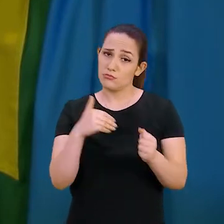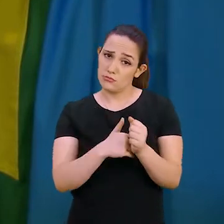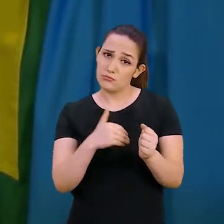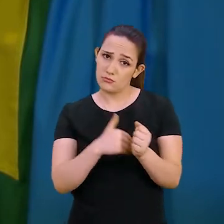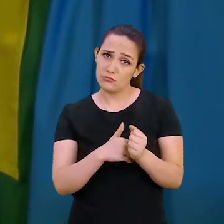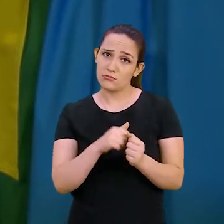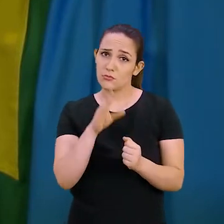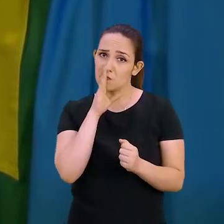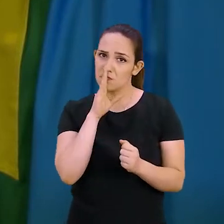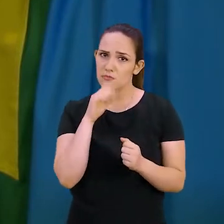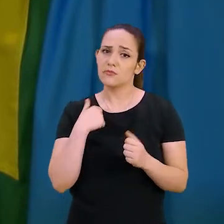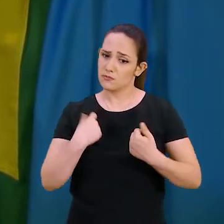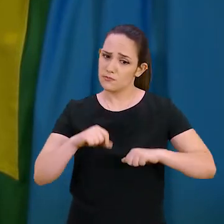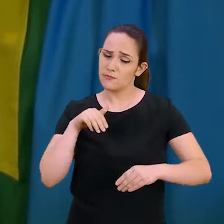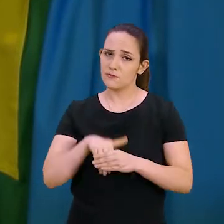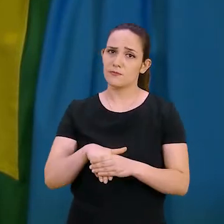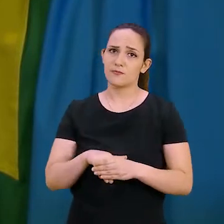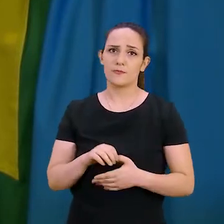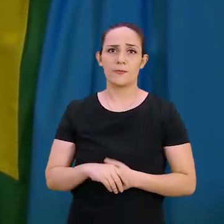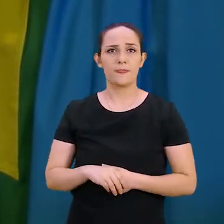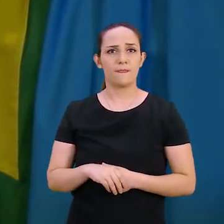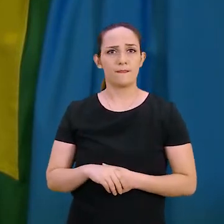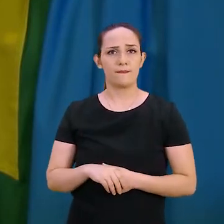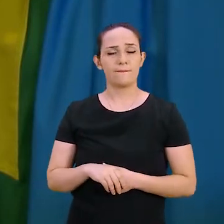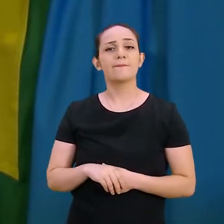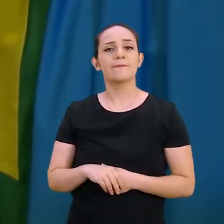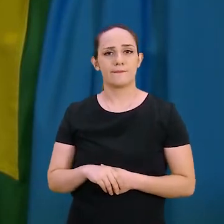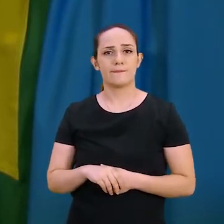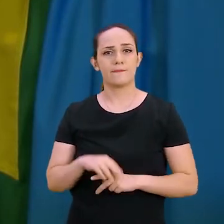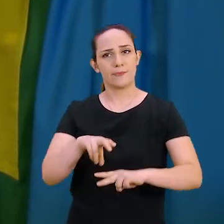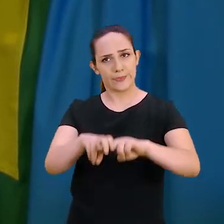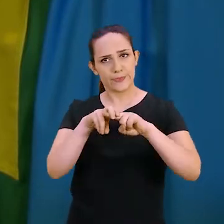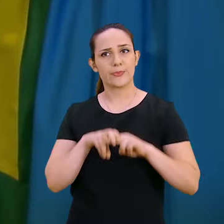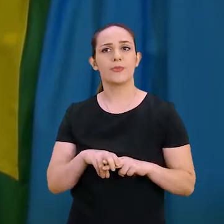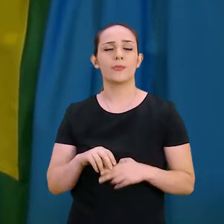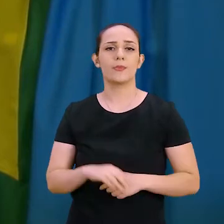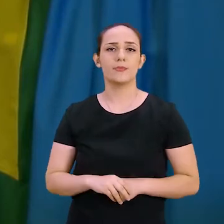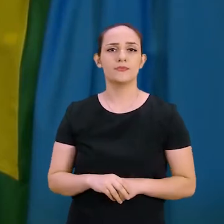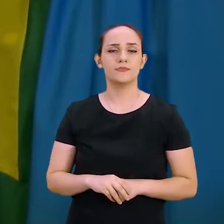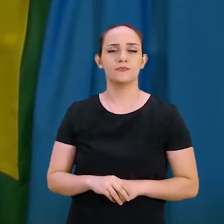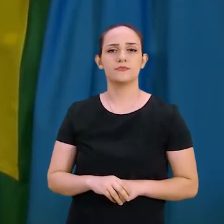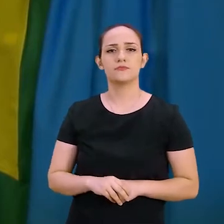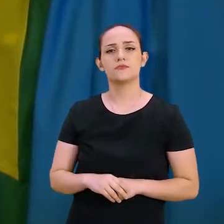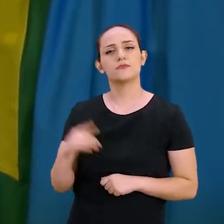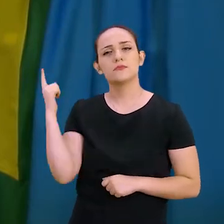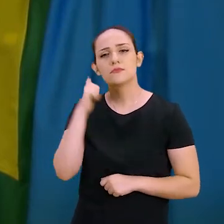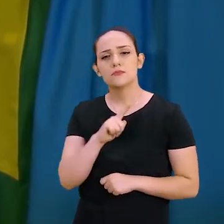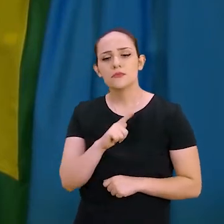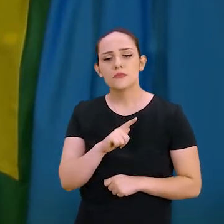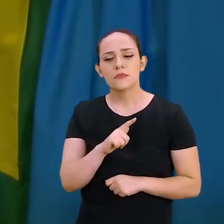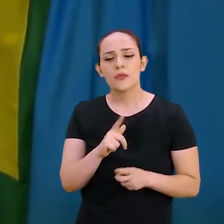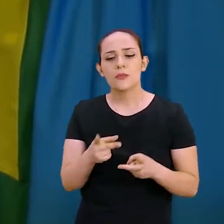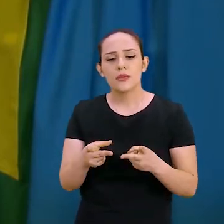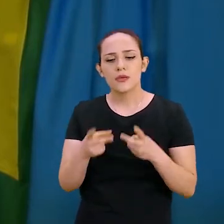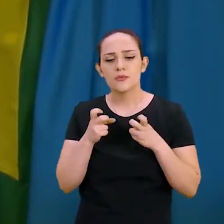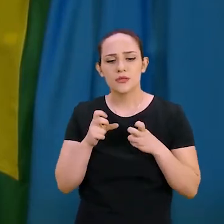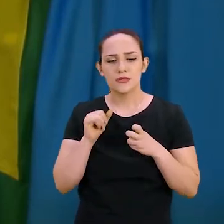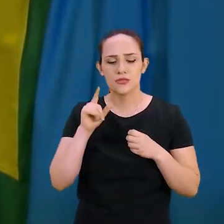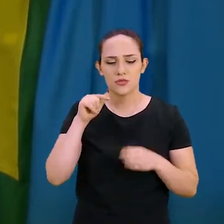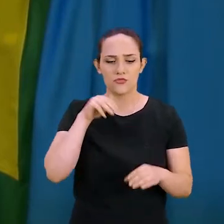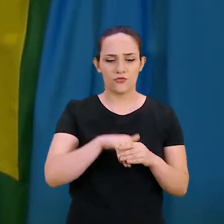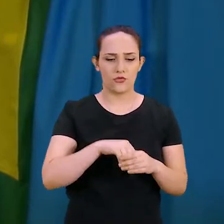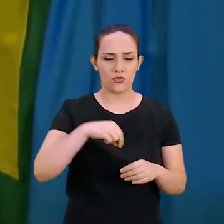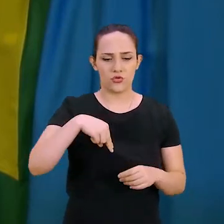sigiloso, eu preciso votar. E eu acho que nesse momento ele passa a perceber que o voto nulo ou